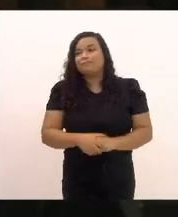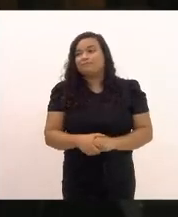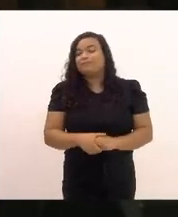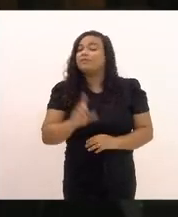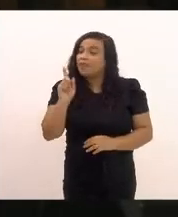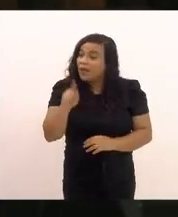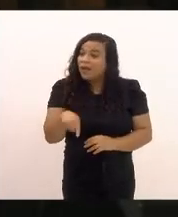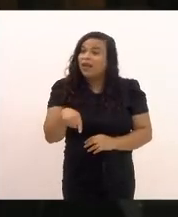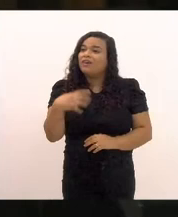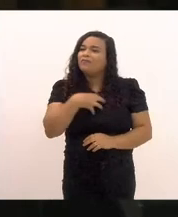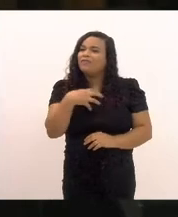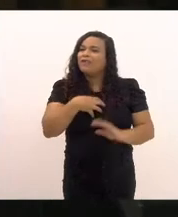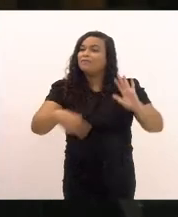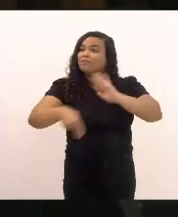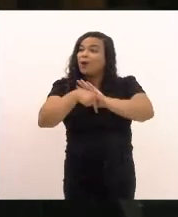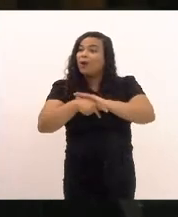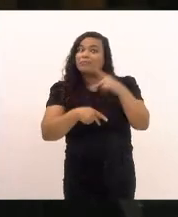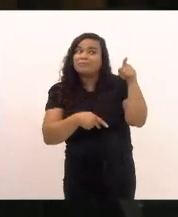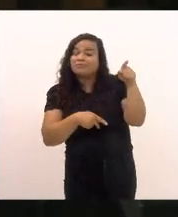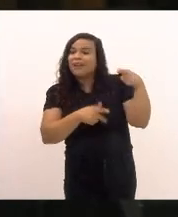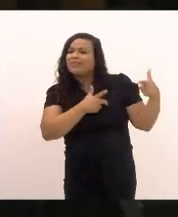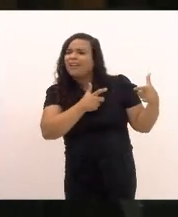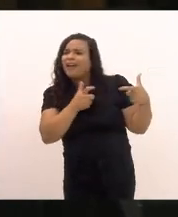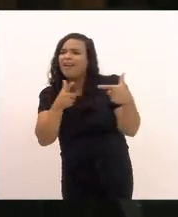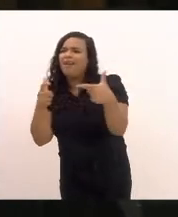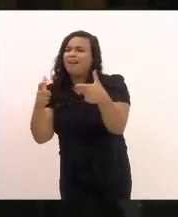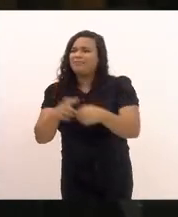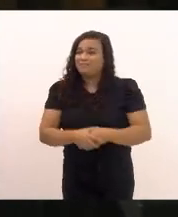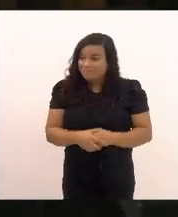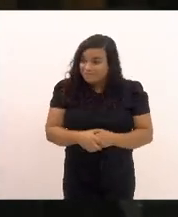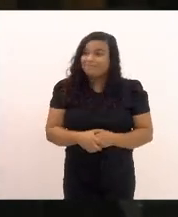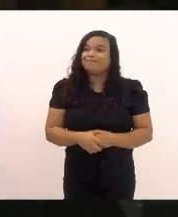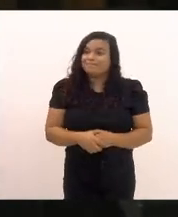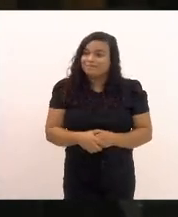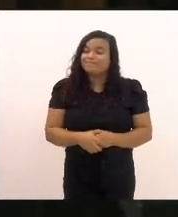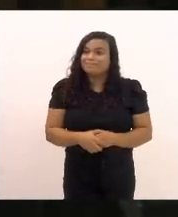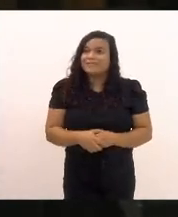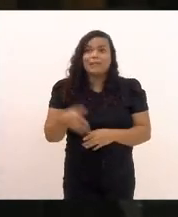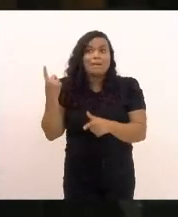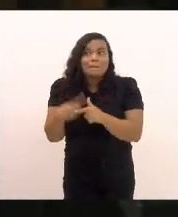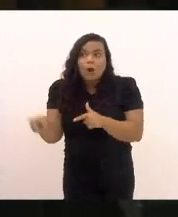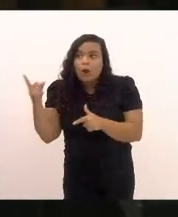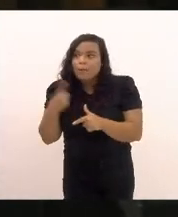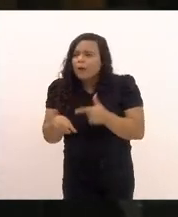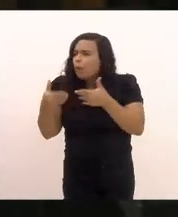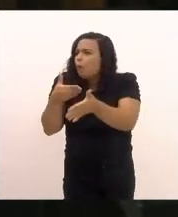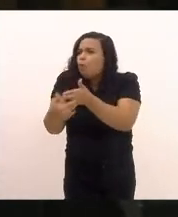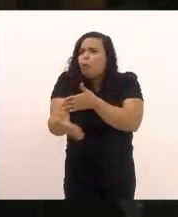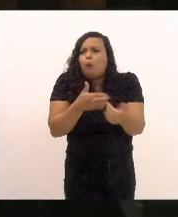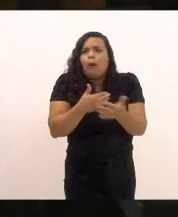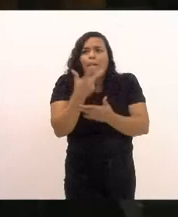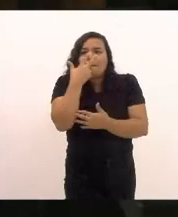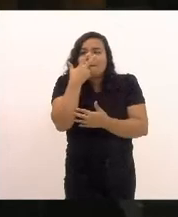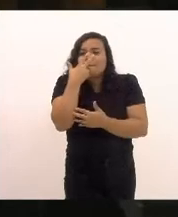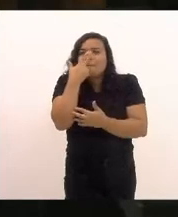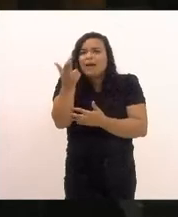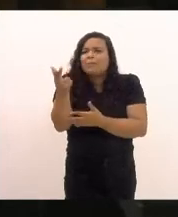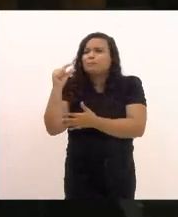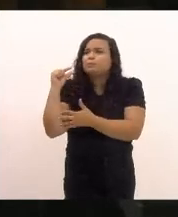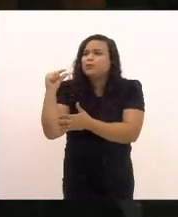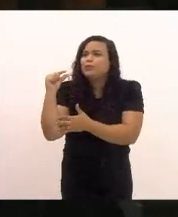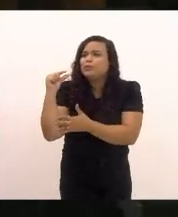da guerra. E todo problema fica pequeno diante